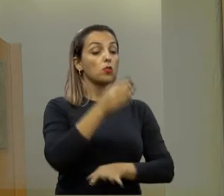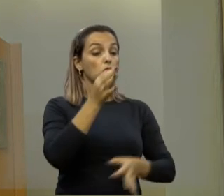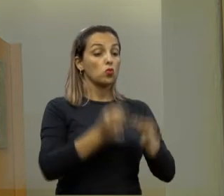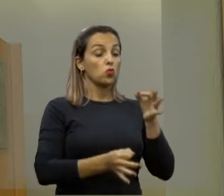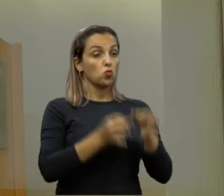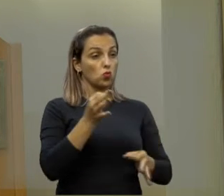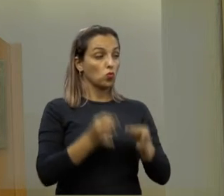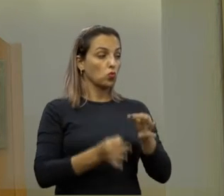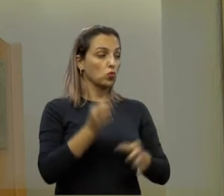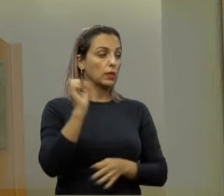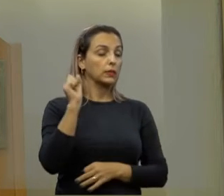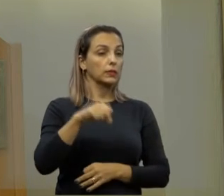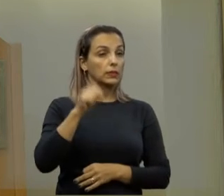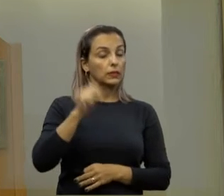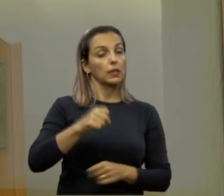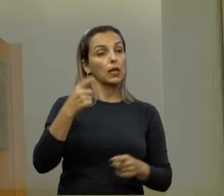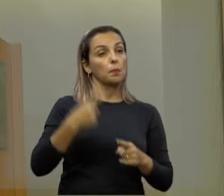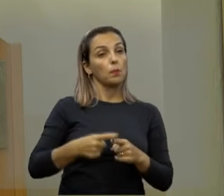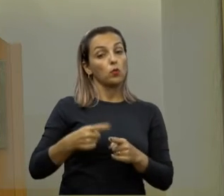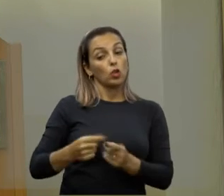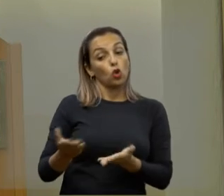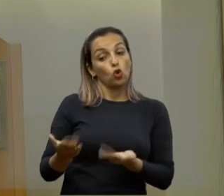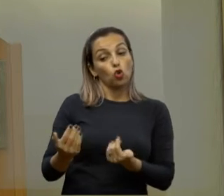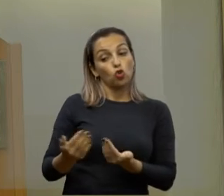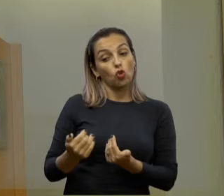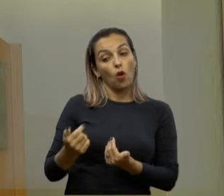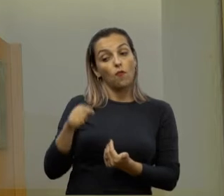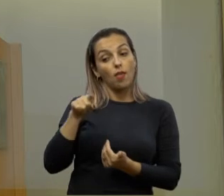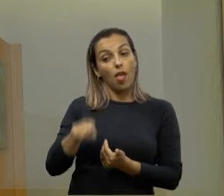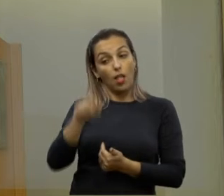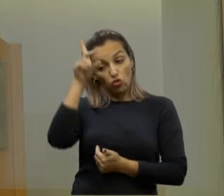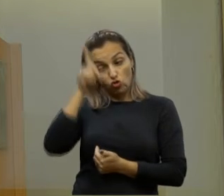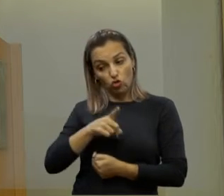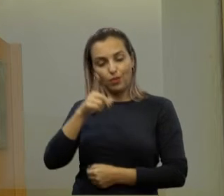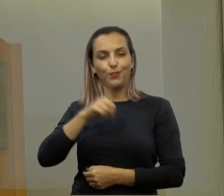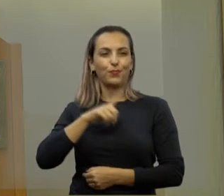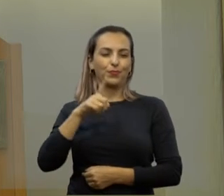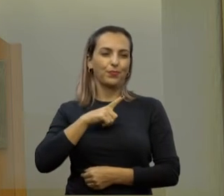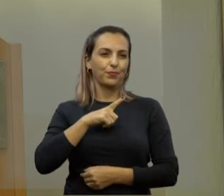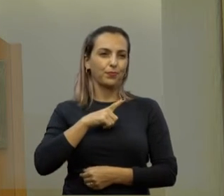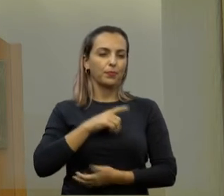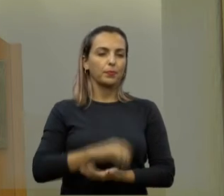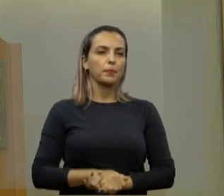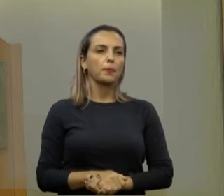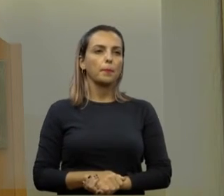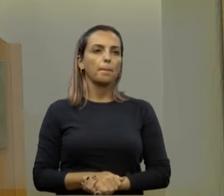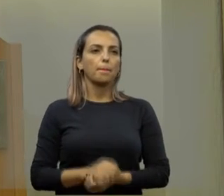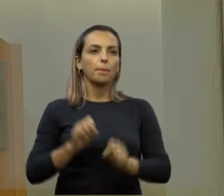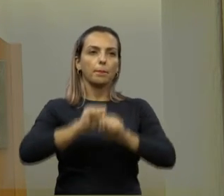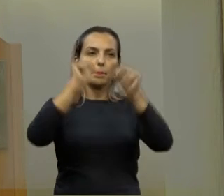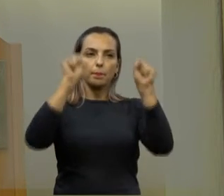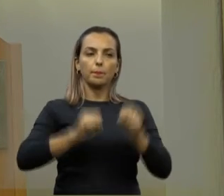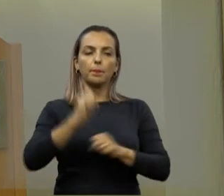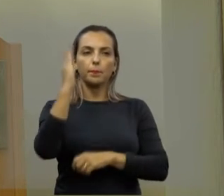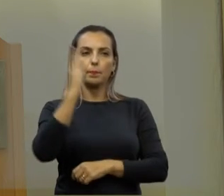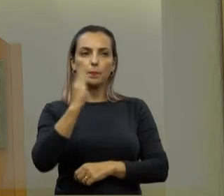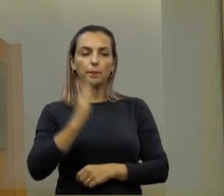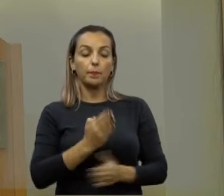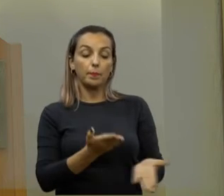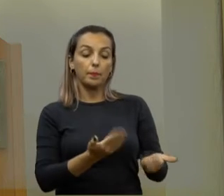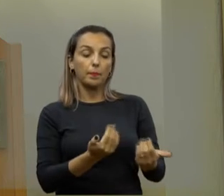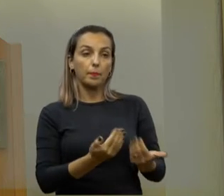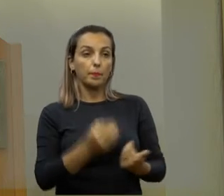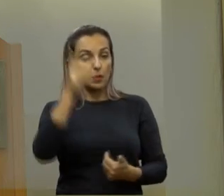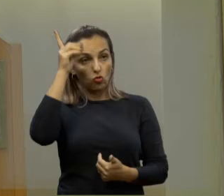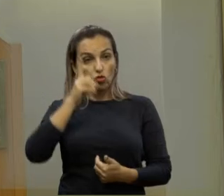justiça sim porque jovem é detentor de direitos o Sistema Nacional da Juventude direito